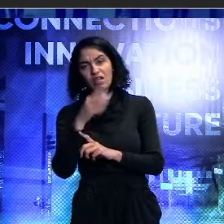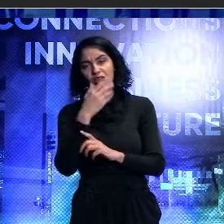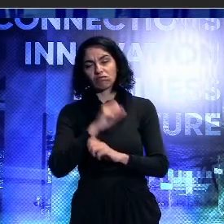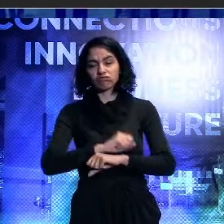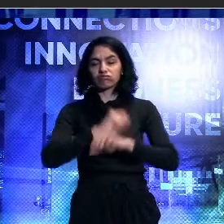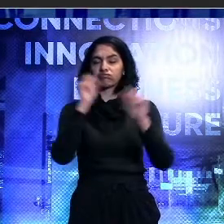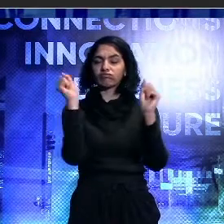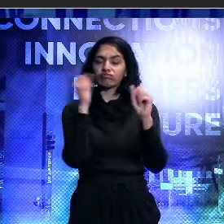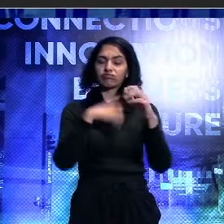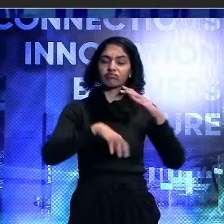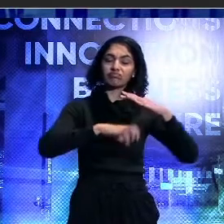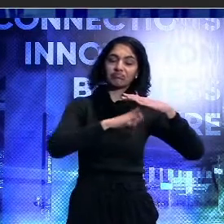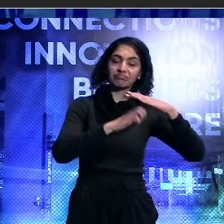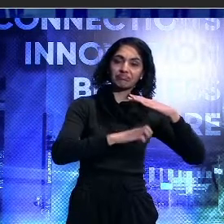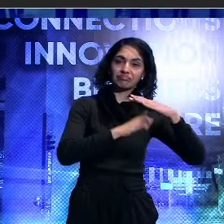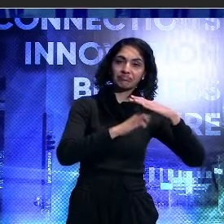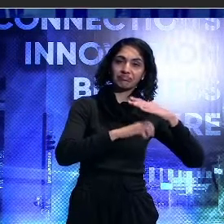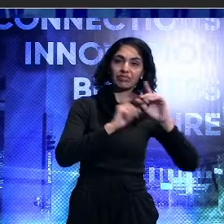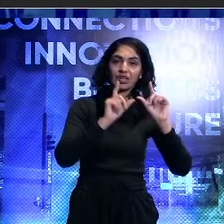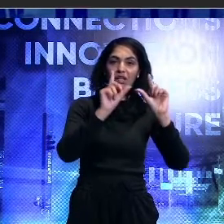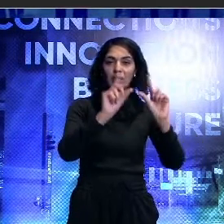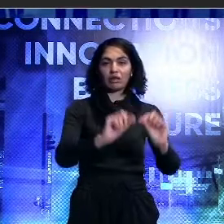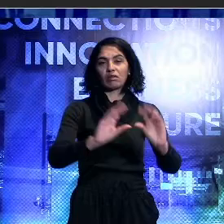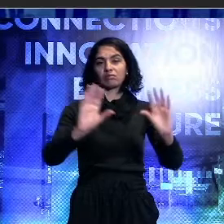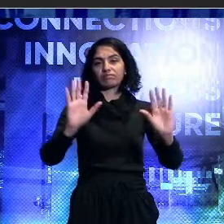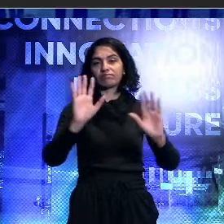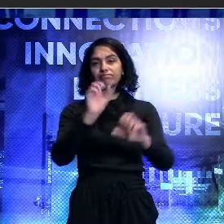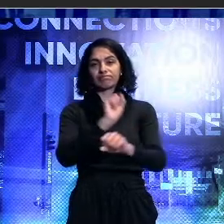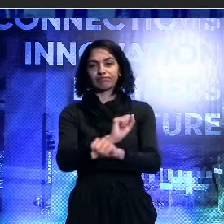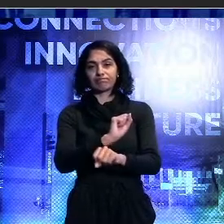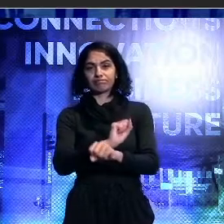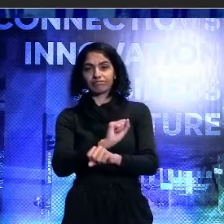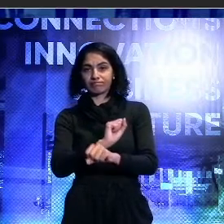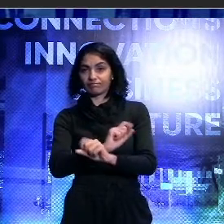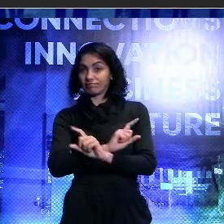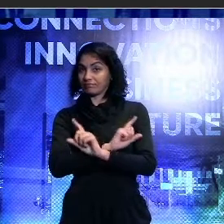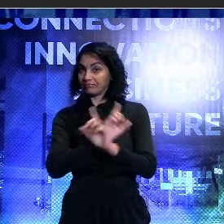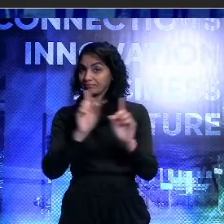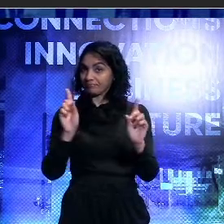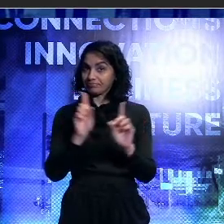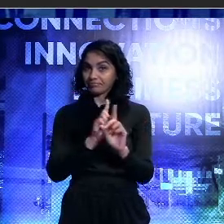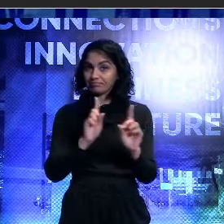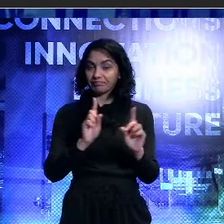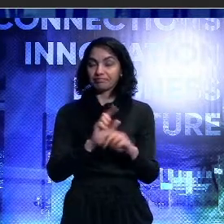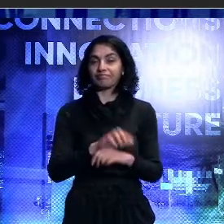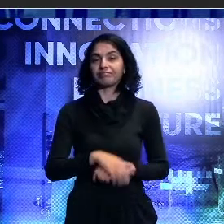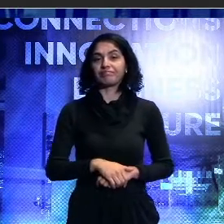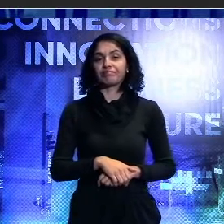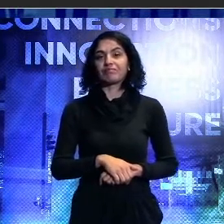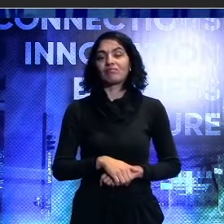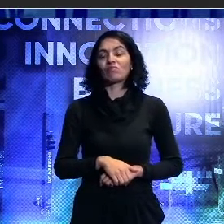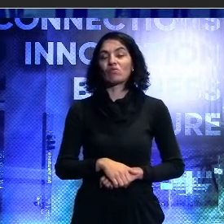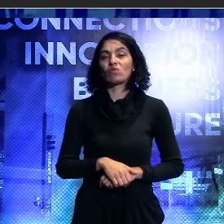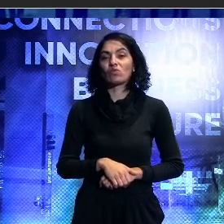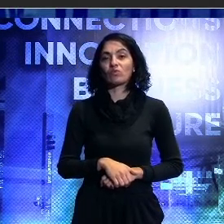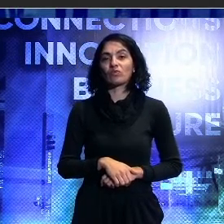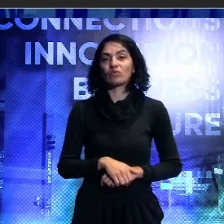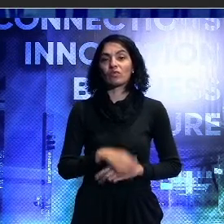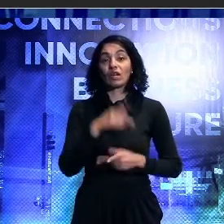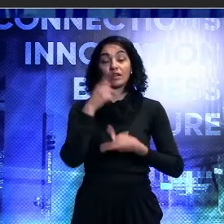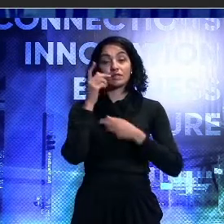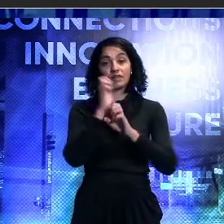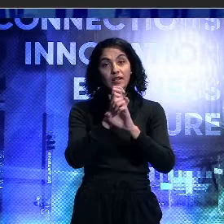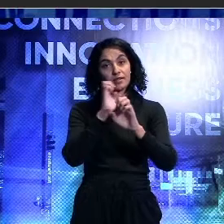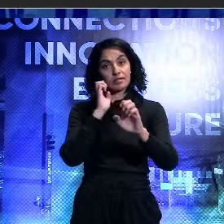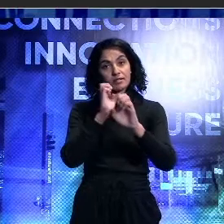sair desligando EC2. Beleza? Não é isso. Beleza? Quando a gente fala de engenharia do caos, a